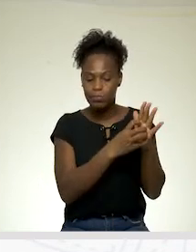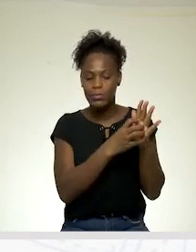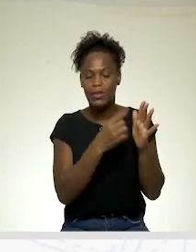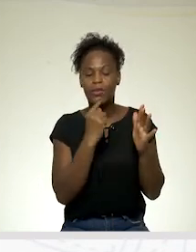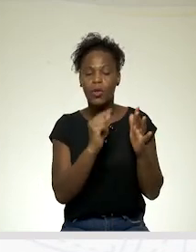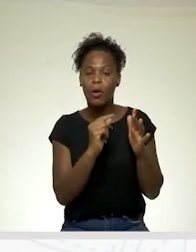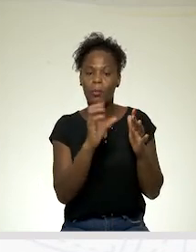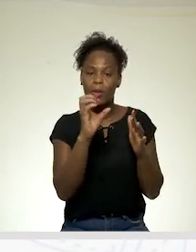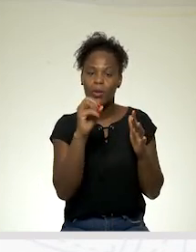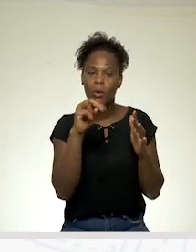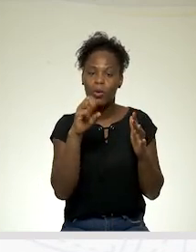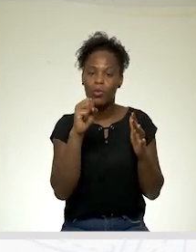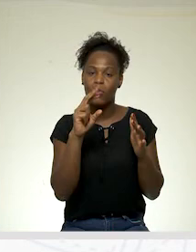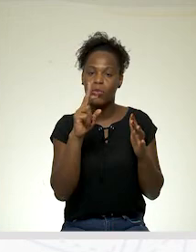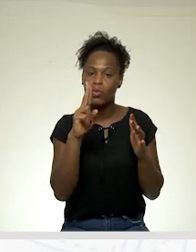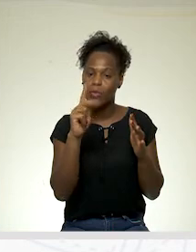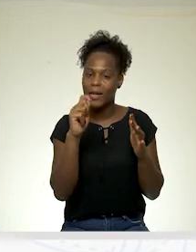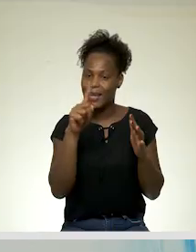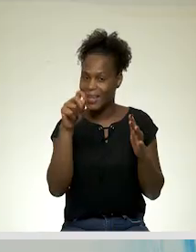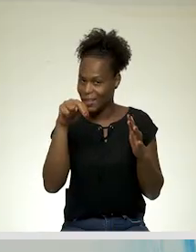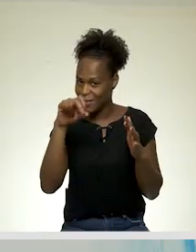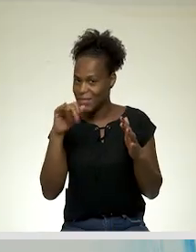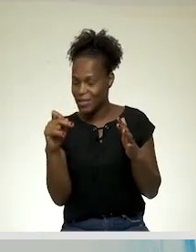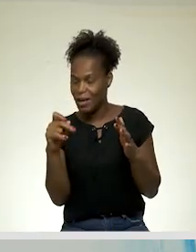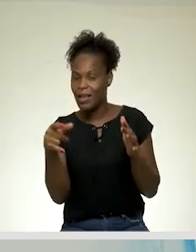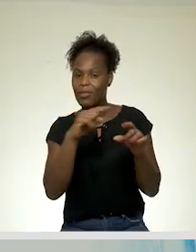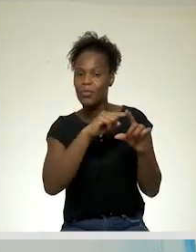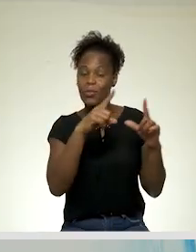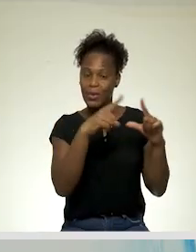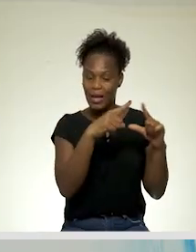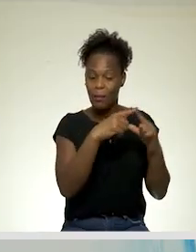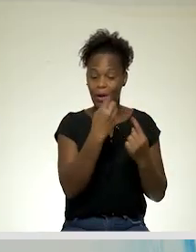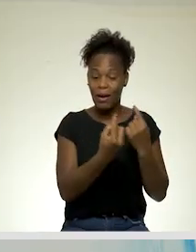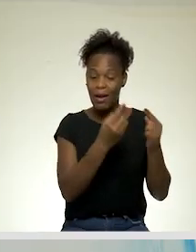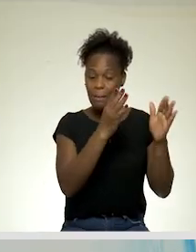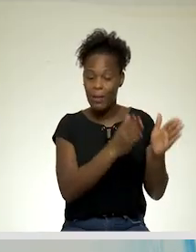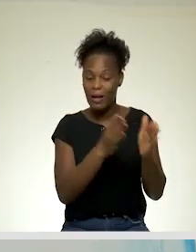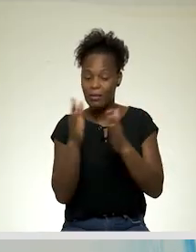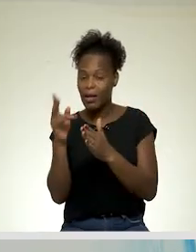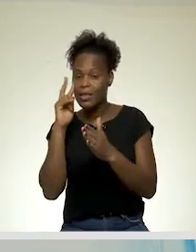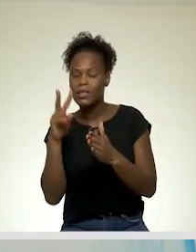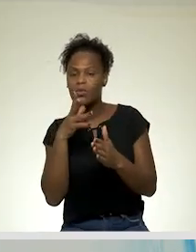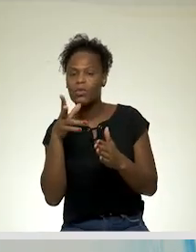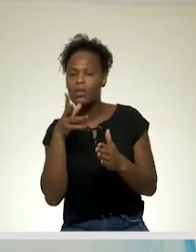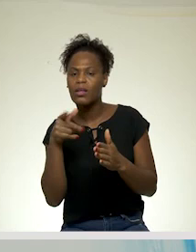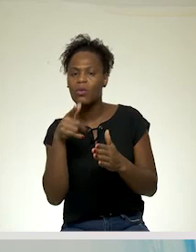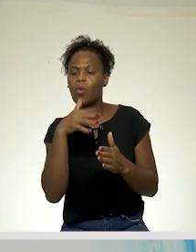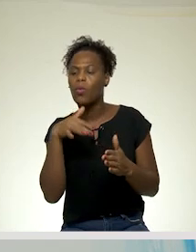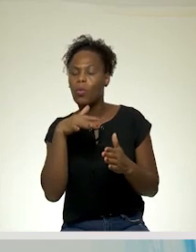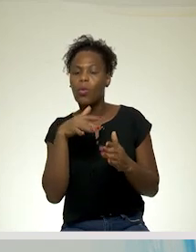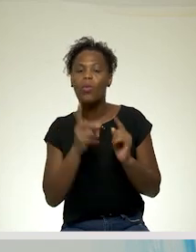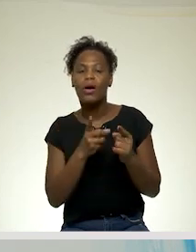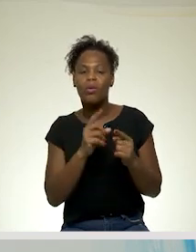o caso de congruência dos triângulos. Em cada par dos triângulos que nós temos aqui, vocês vão indicar